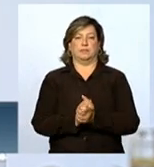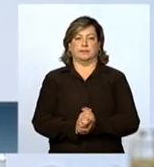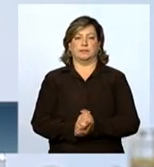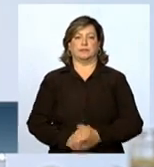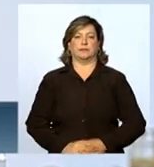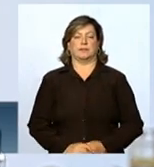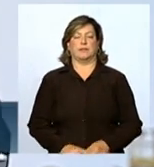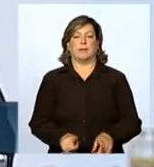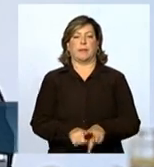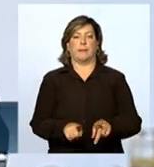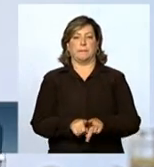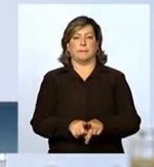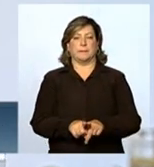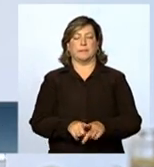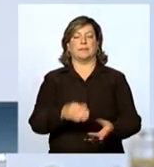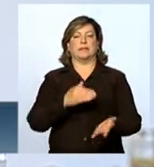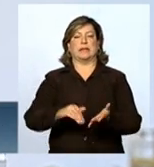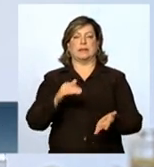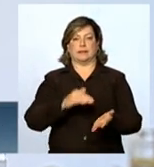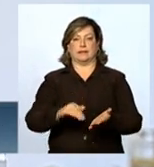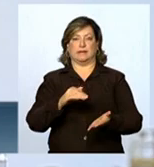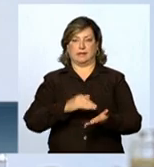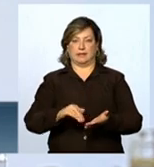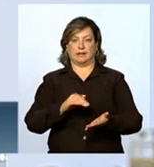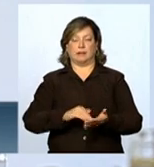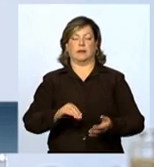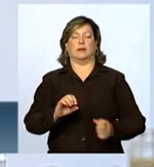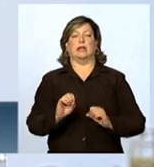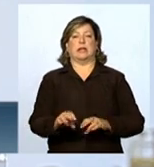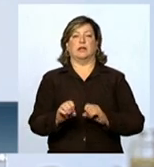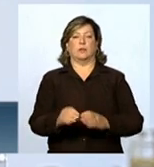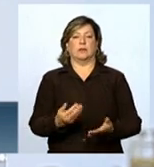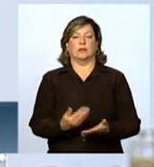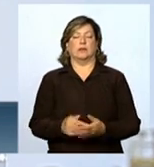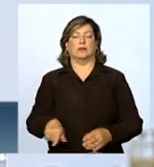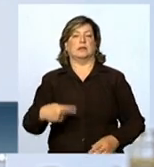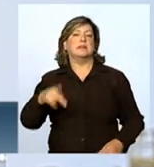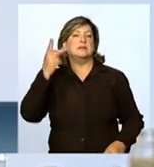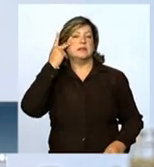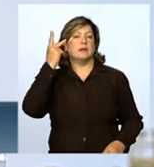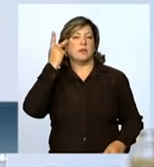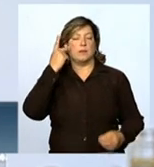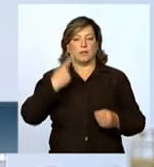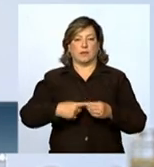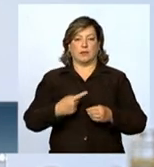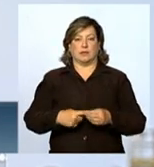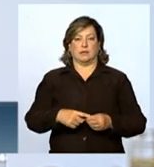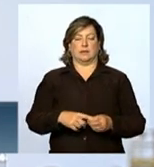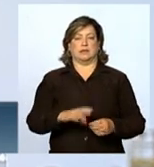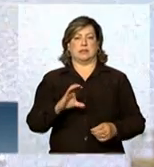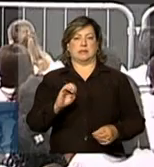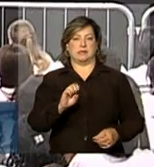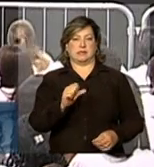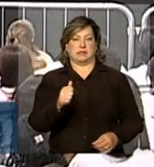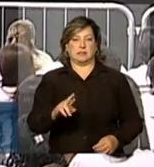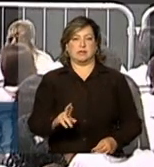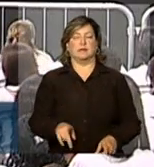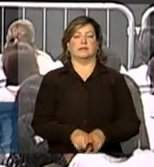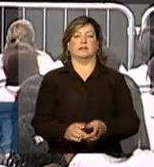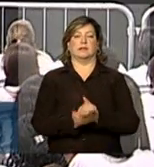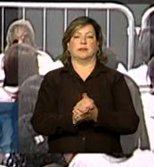Gostaria de cumprimentar aqui o secretário de Educação do município de São Paulo, César Calegari,